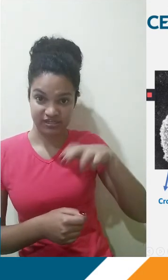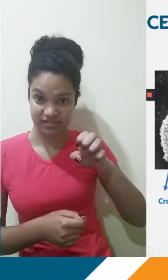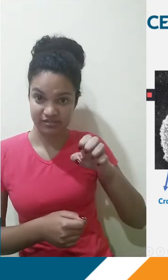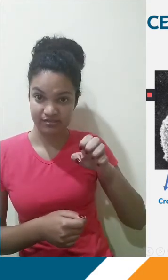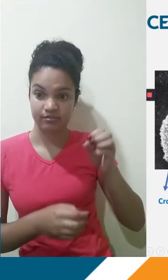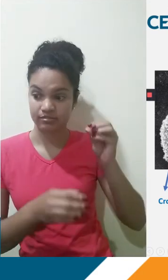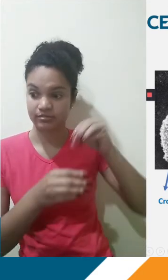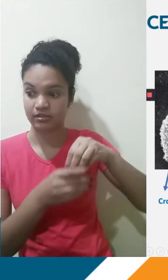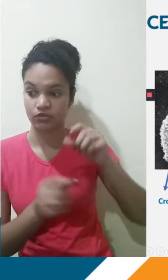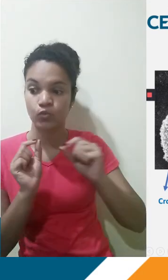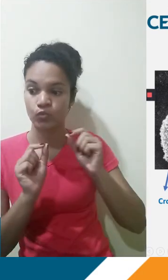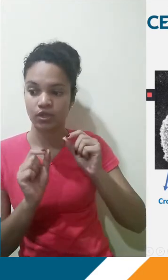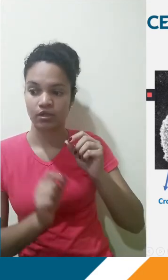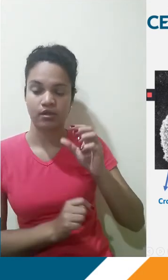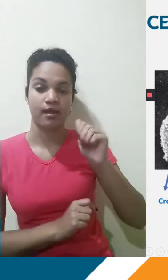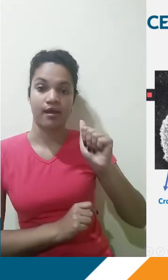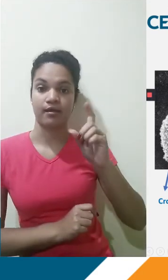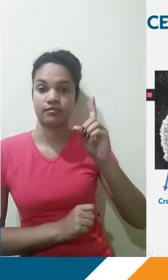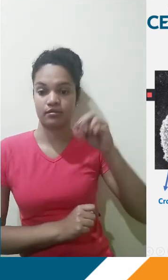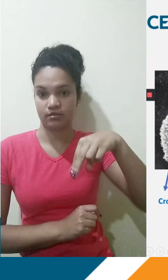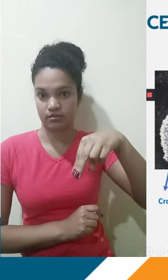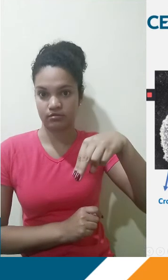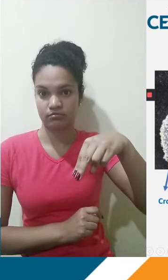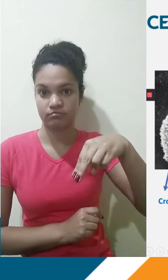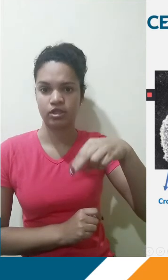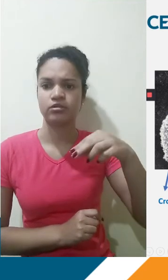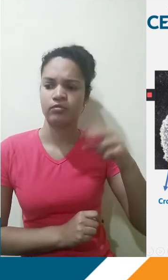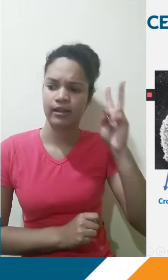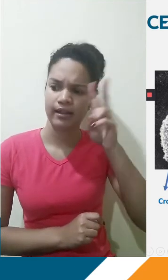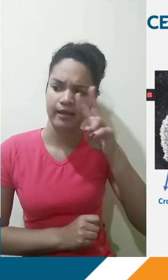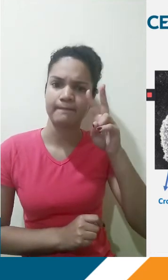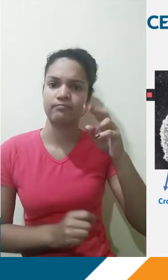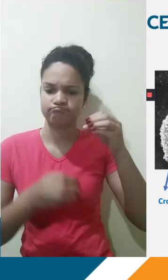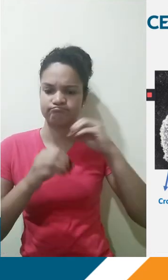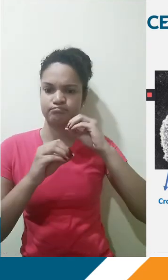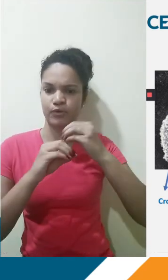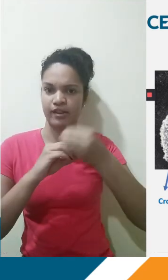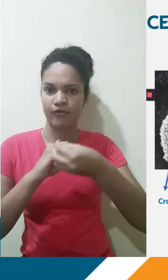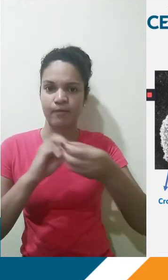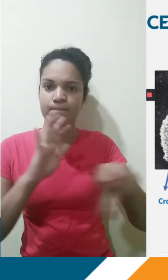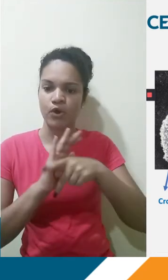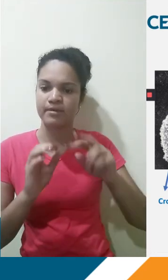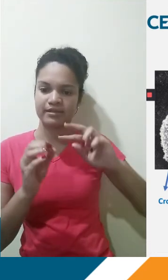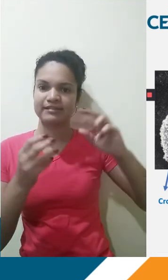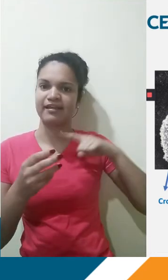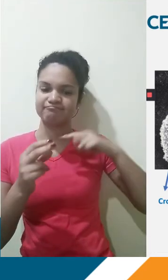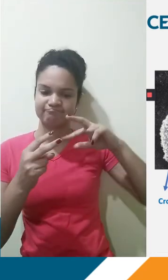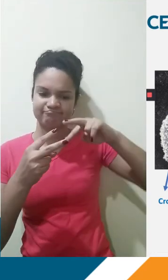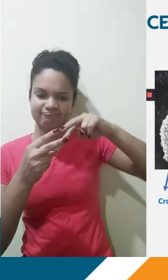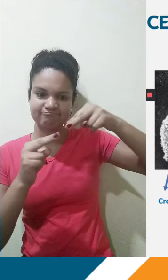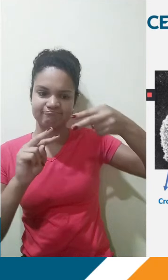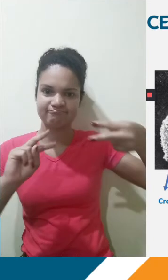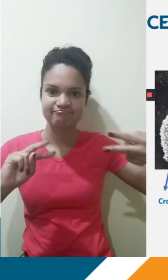Vocês vão se lembrar da molécula em dupla hélice. que nós discutimos também em aulas anteriores,